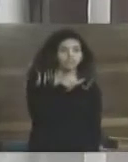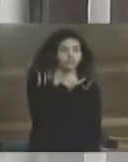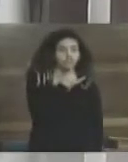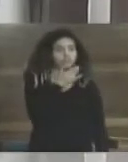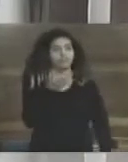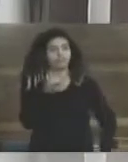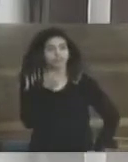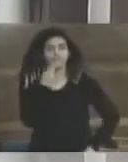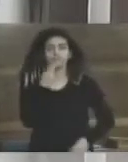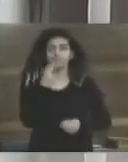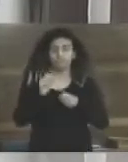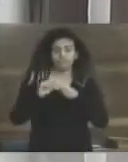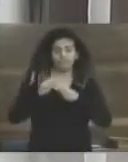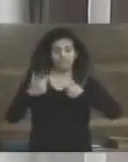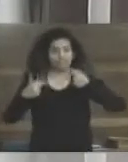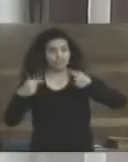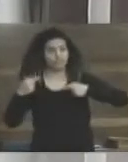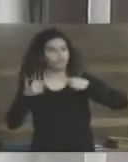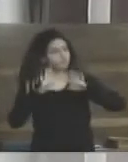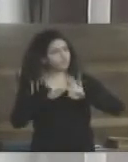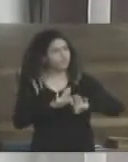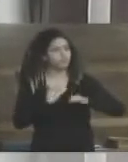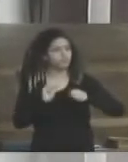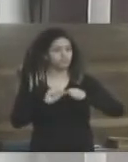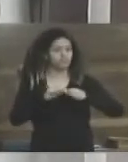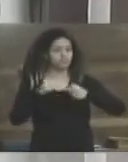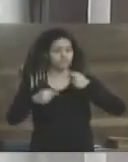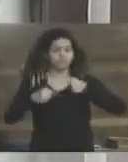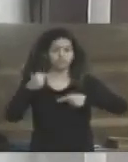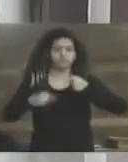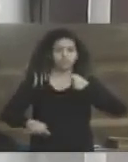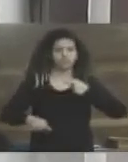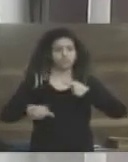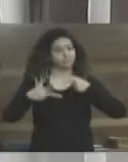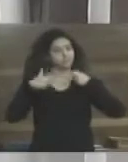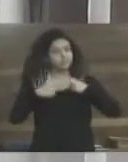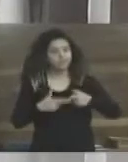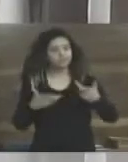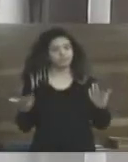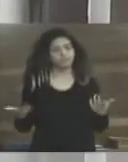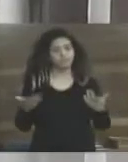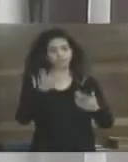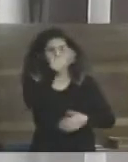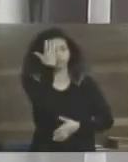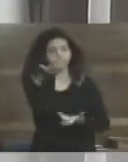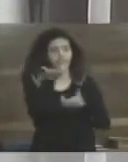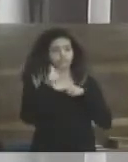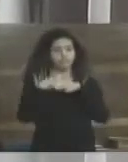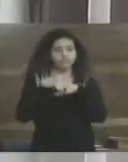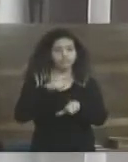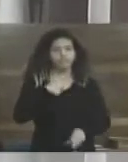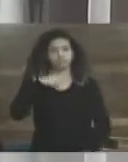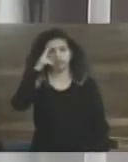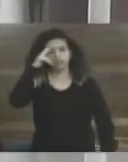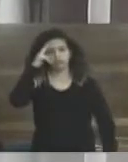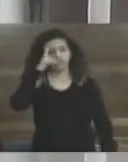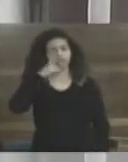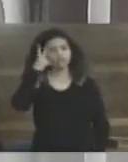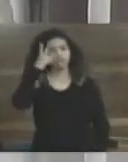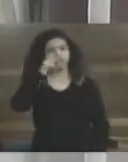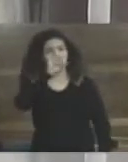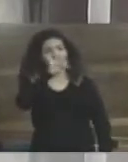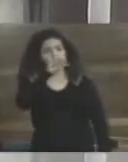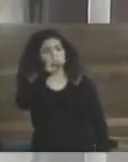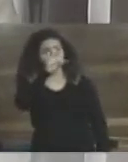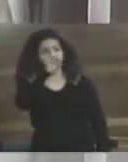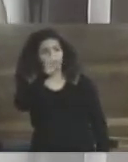ainda ficam fazendo politicagem, parar de fazer politicagem e não atrapalhar aquele que quer trabalhar. Eu lembro do vereador Fiote,